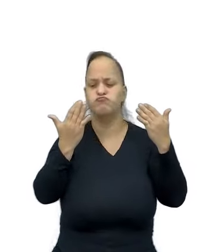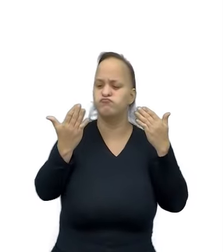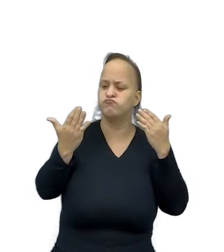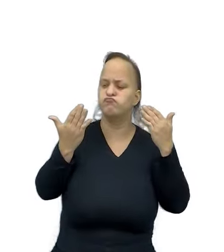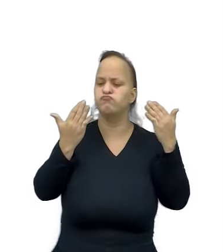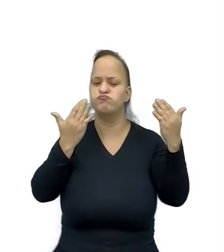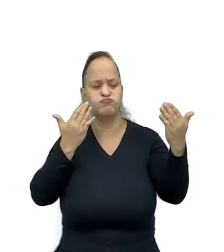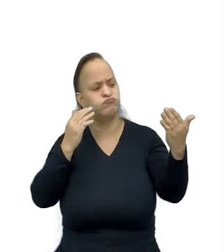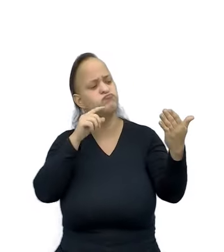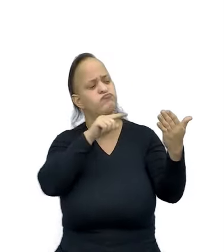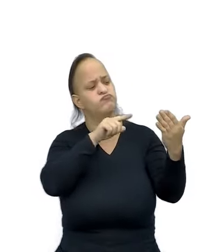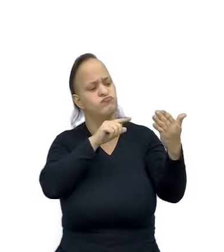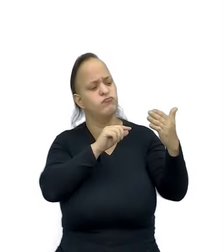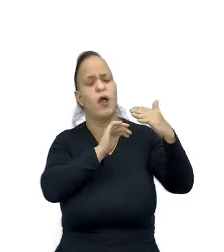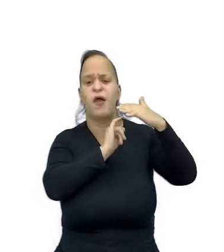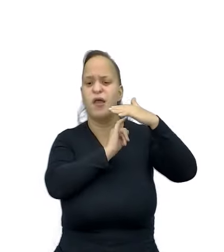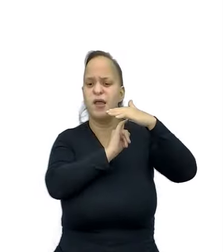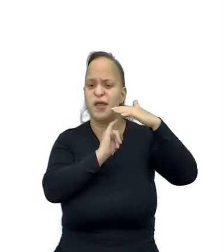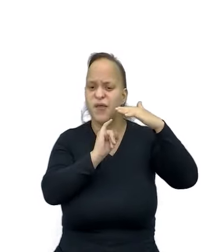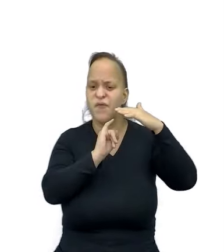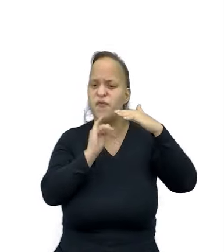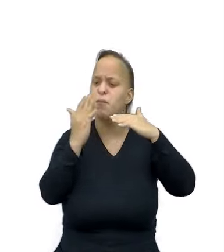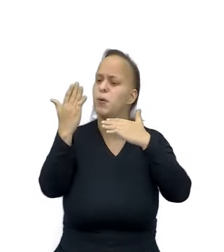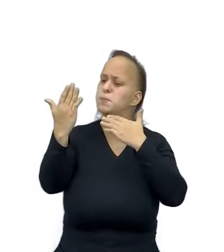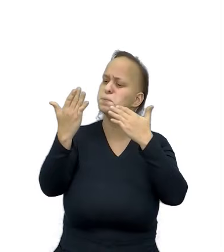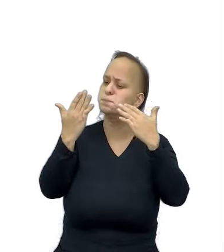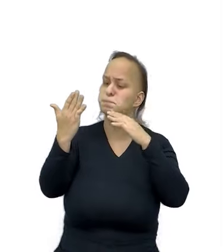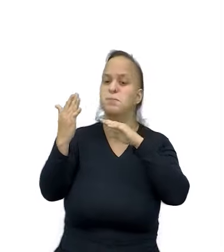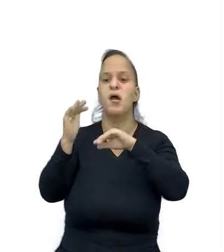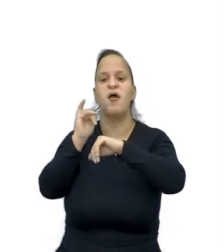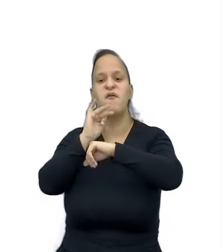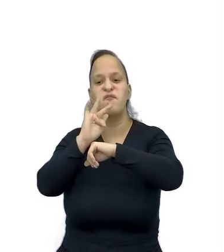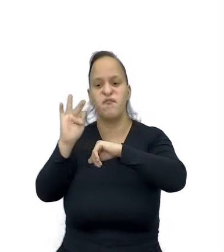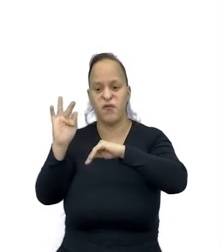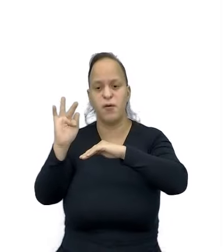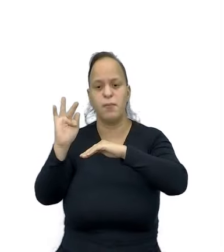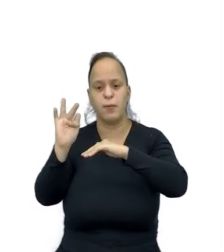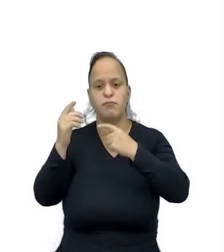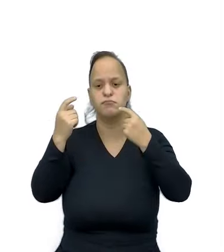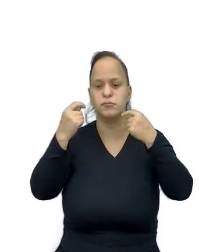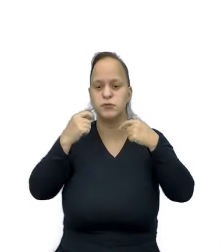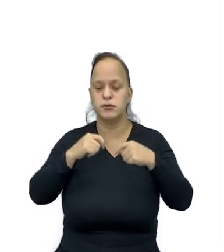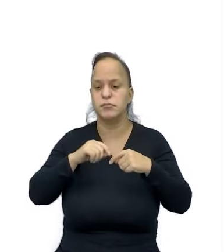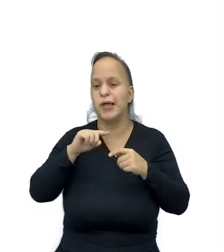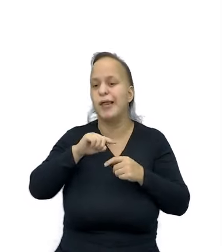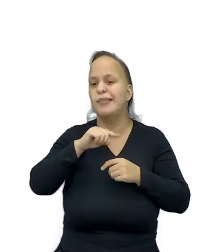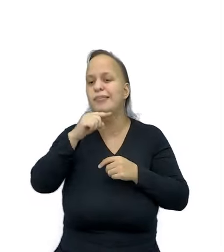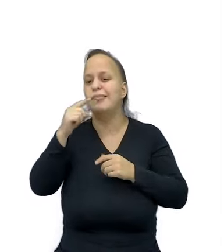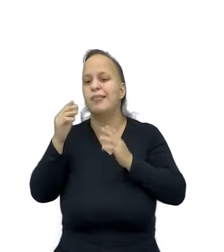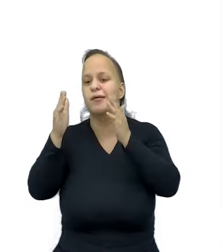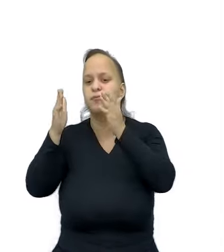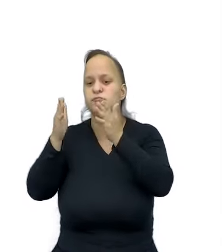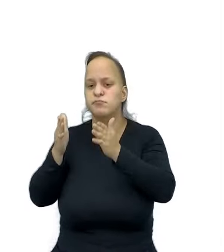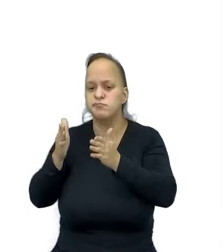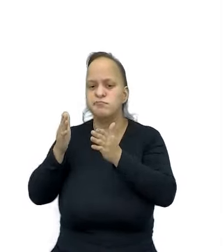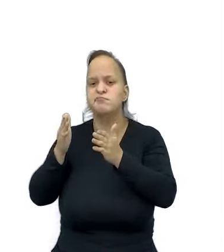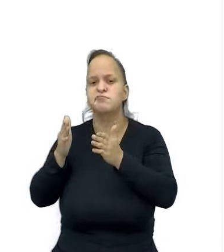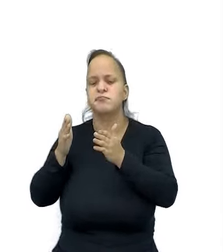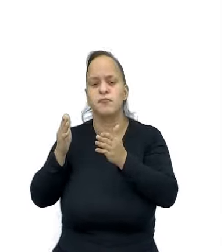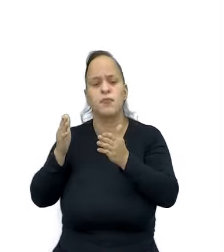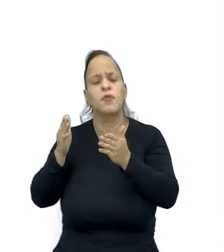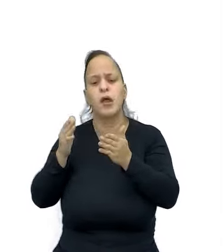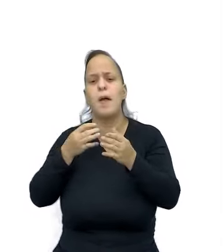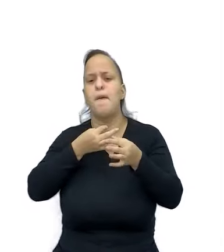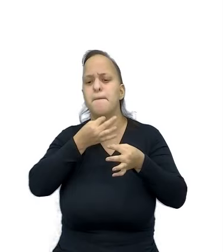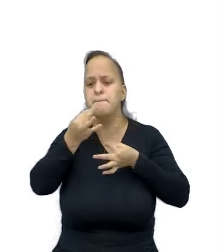a linguagem formal e a linguagem informal. Confirmação das hipóteses, né, depois, levantamento antes da